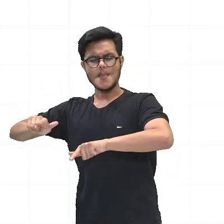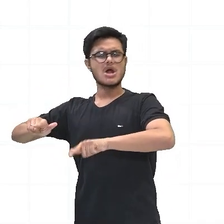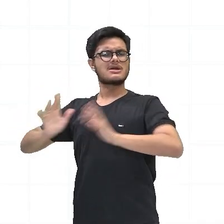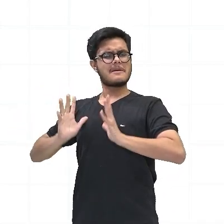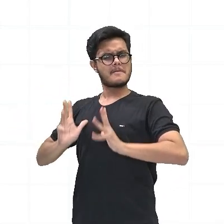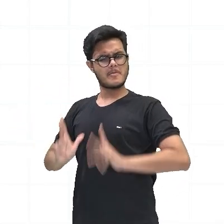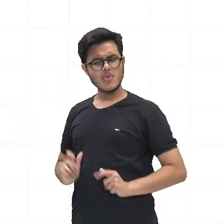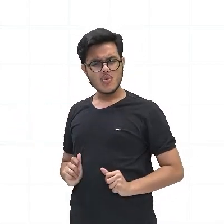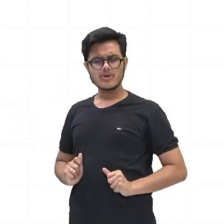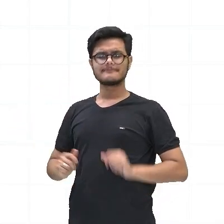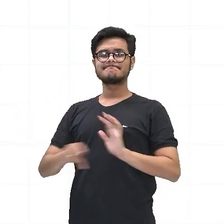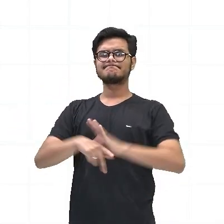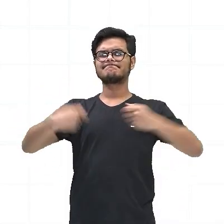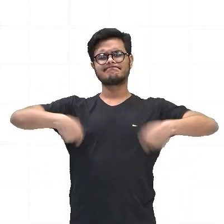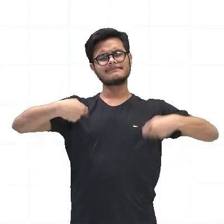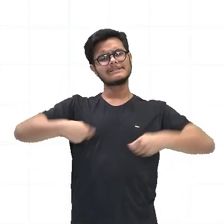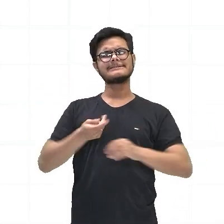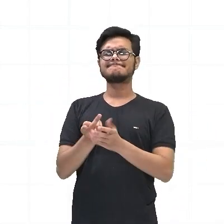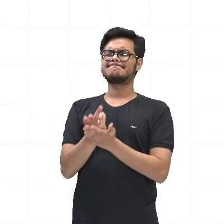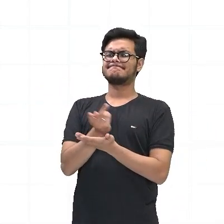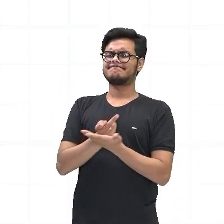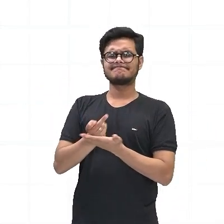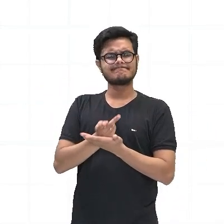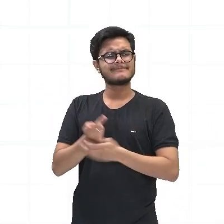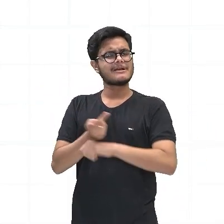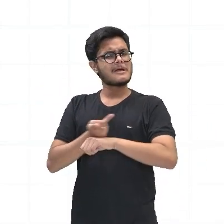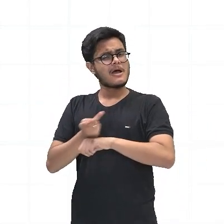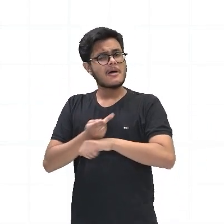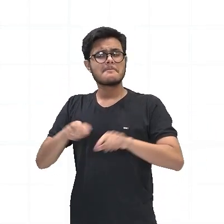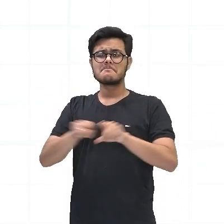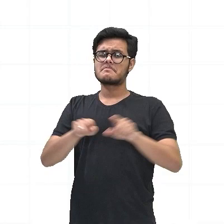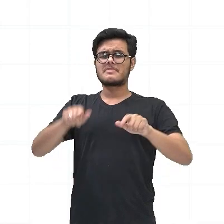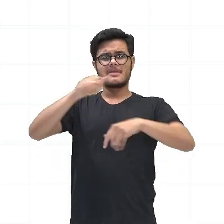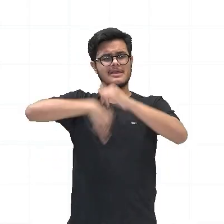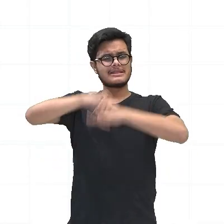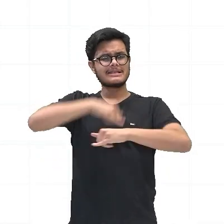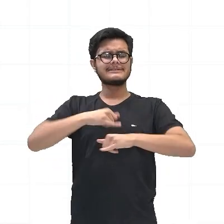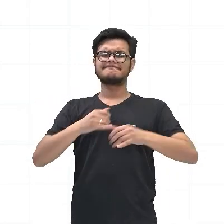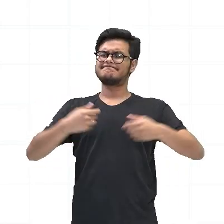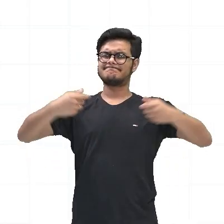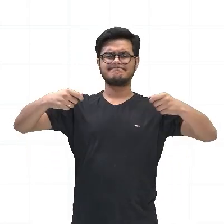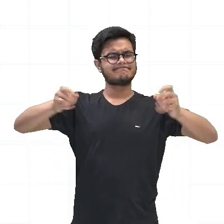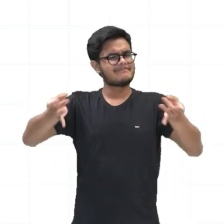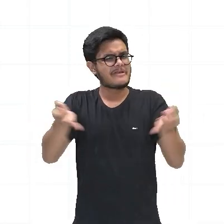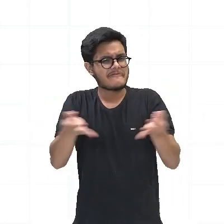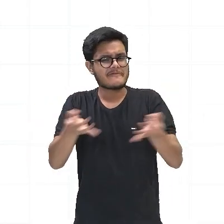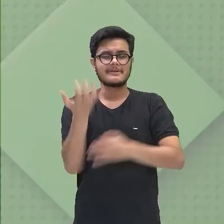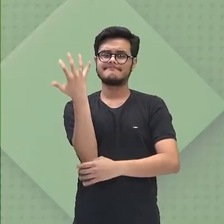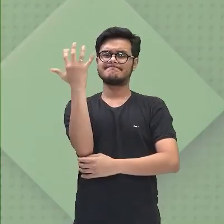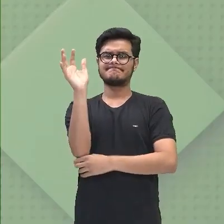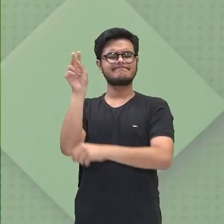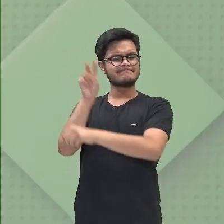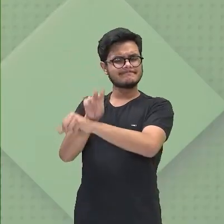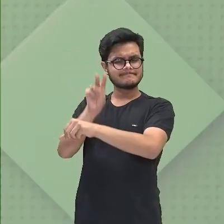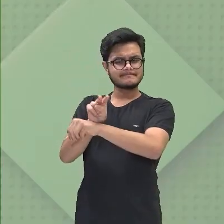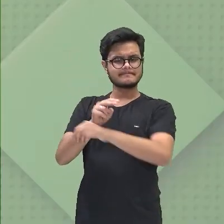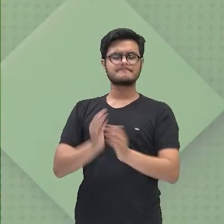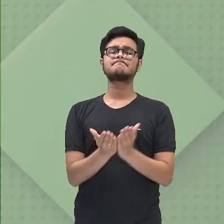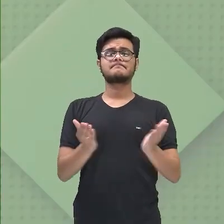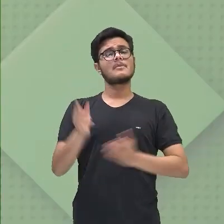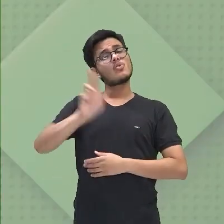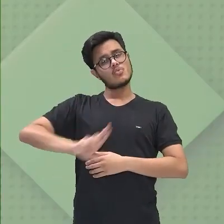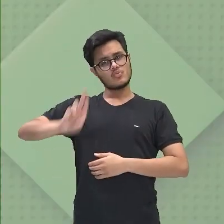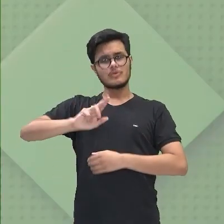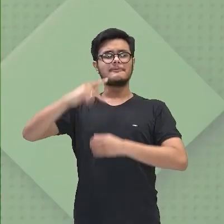mais buscadas para tentar manter a eficiência energética e a preservação do meio ambiente. Então, apesar de nós utilizarmos essas fontes